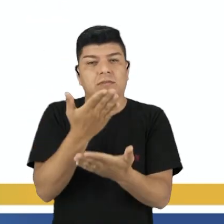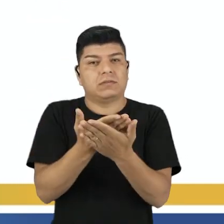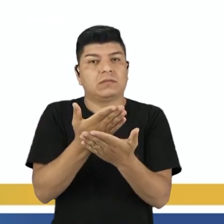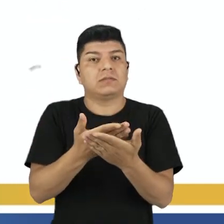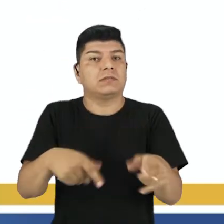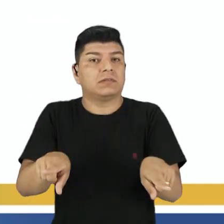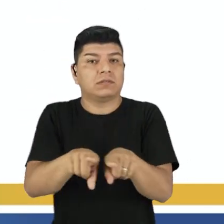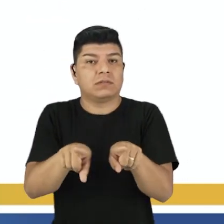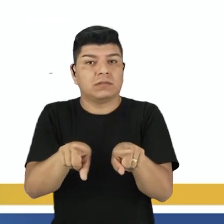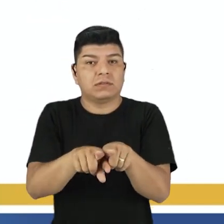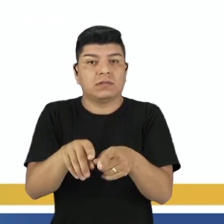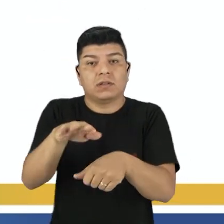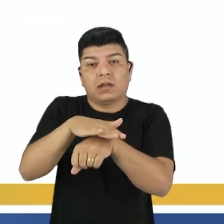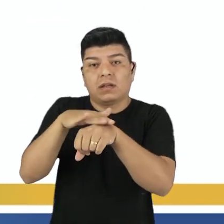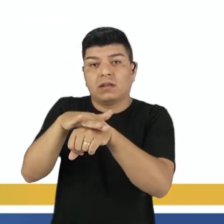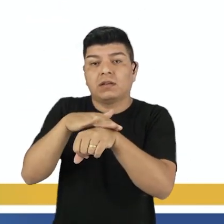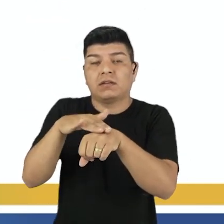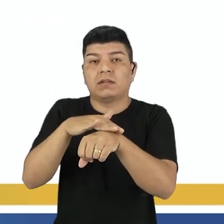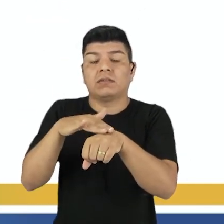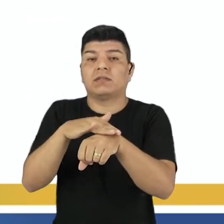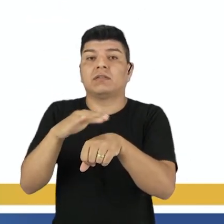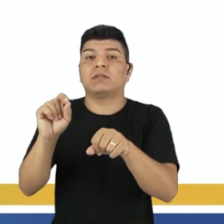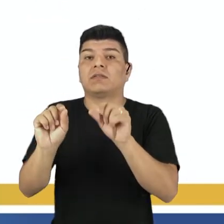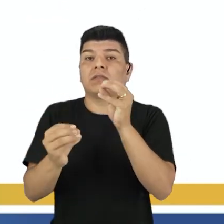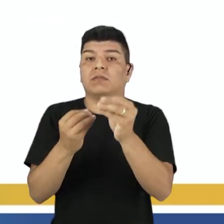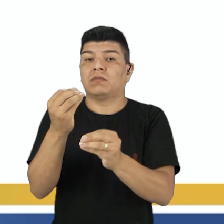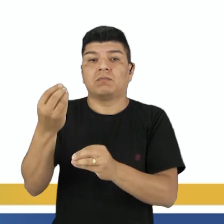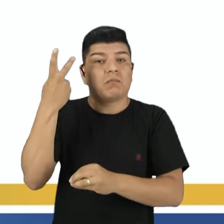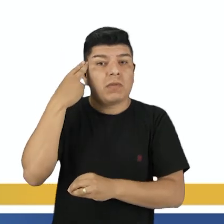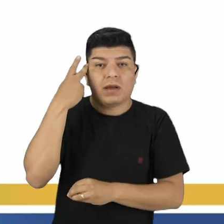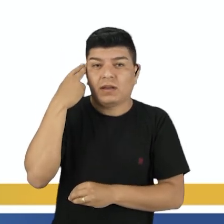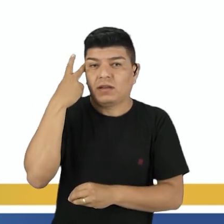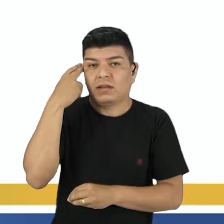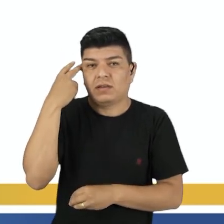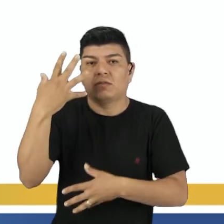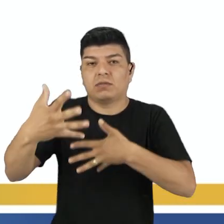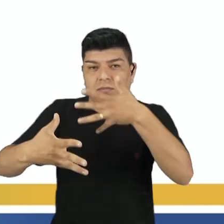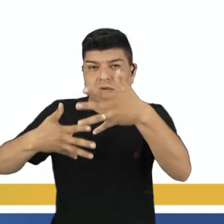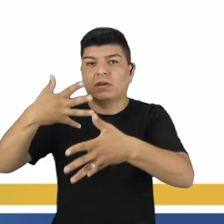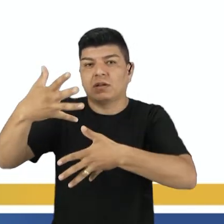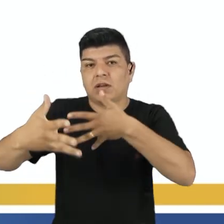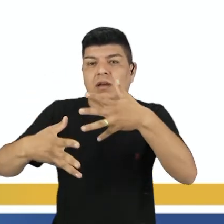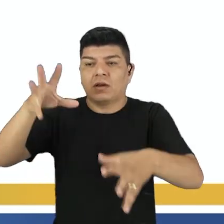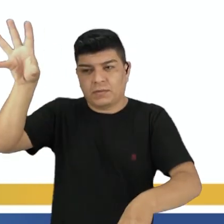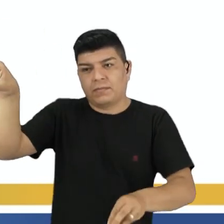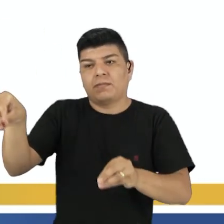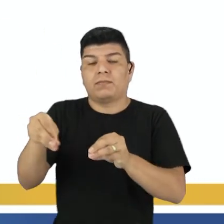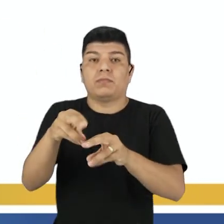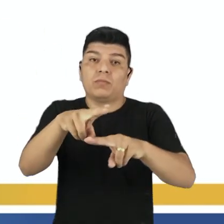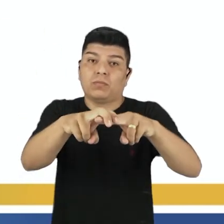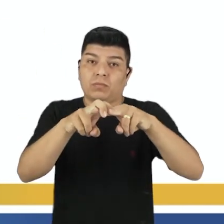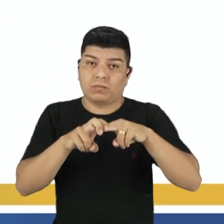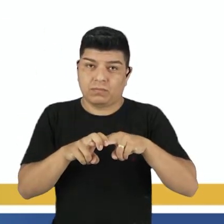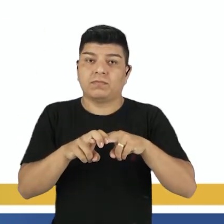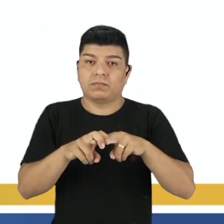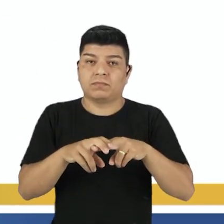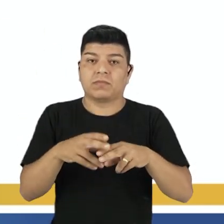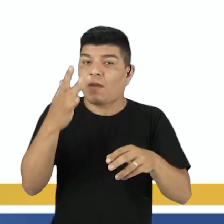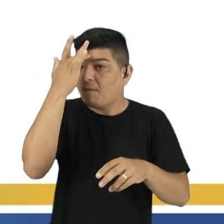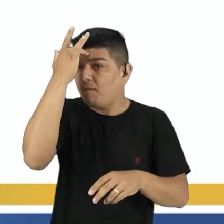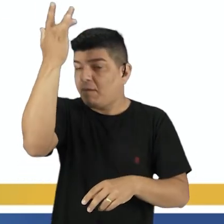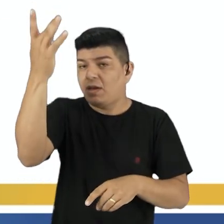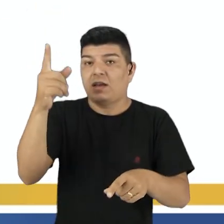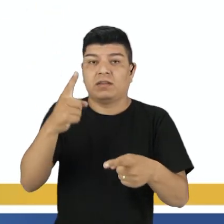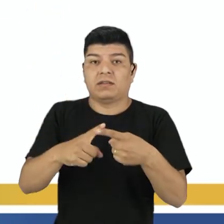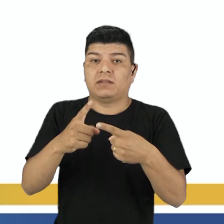e também na hora da conversação ela é a forma mais natural também de se falar, né? Porque ela é curta. Então, vai ficar fácil porque é